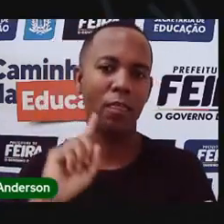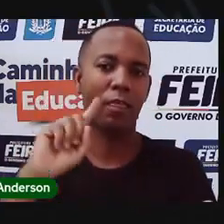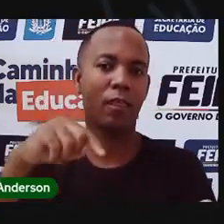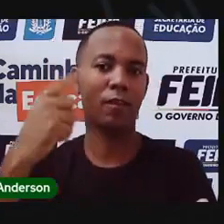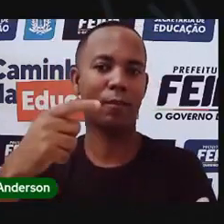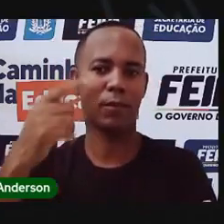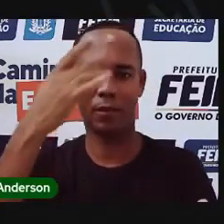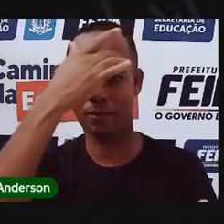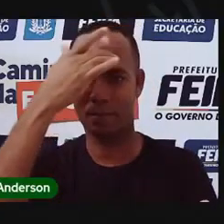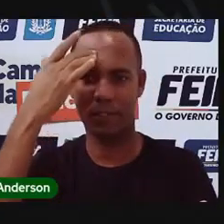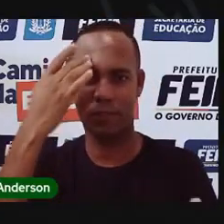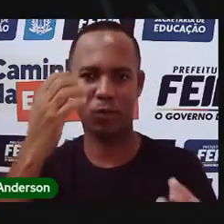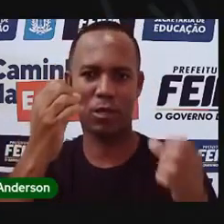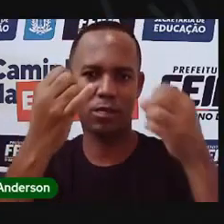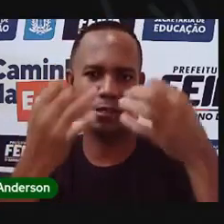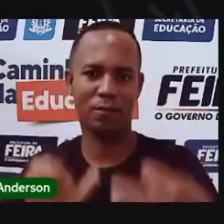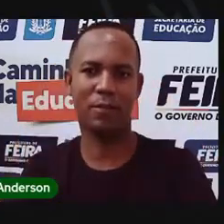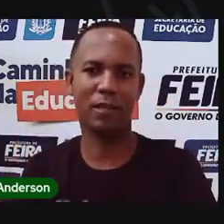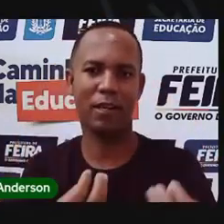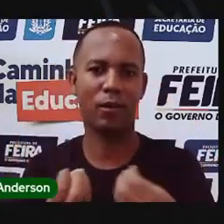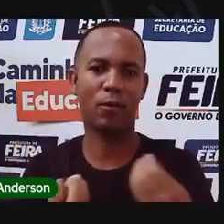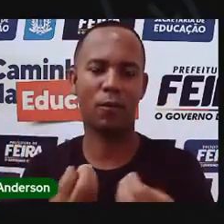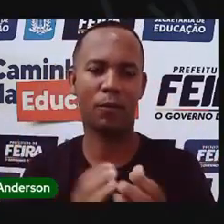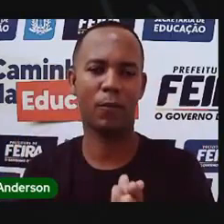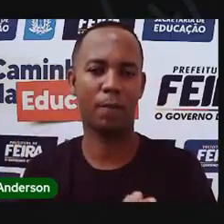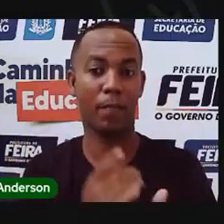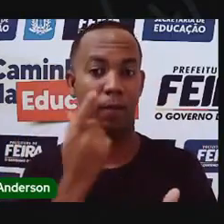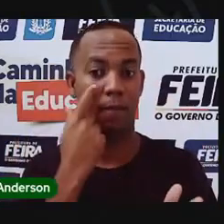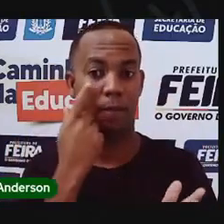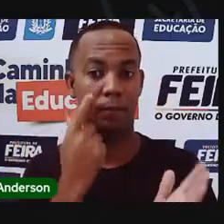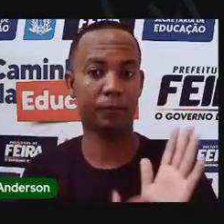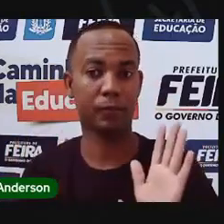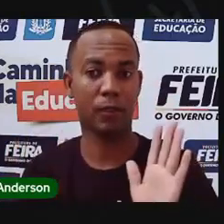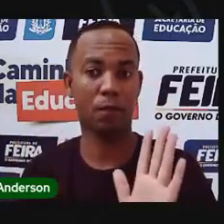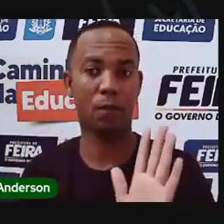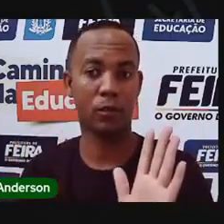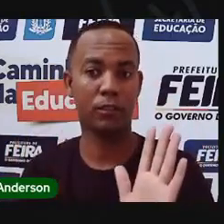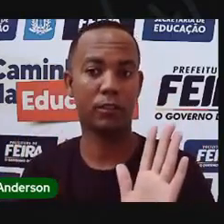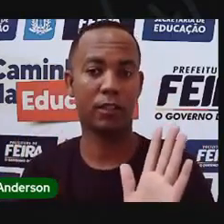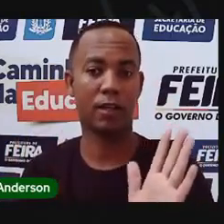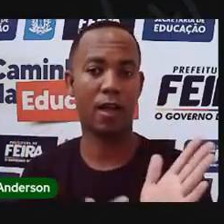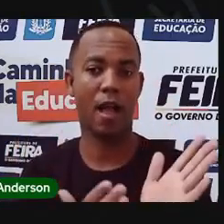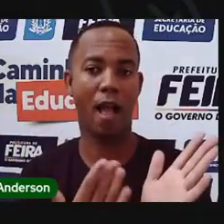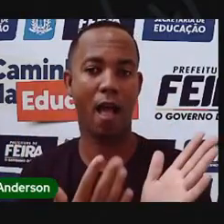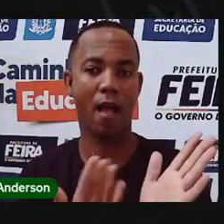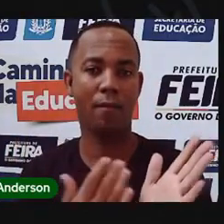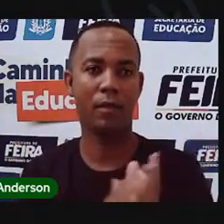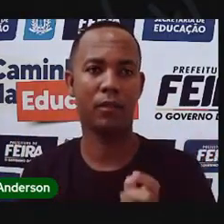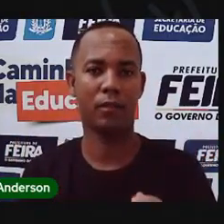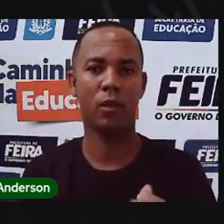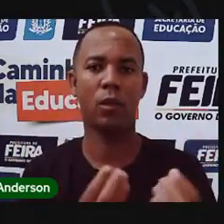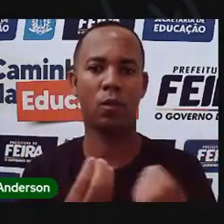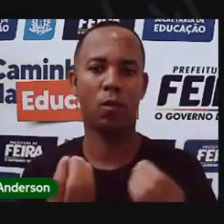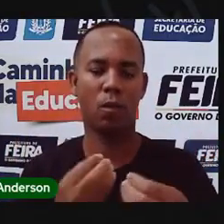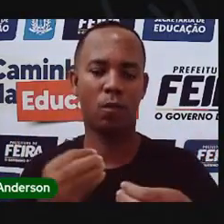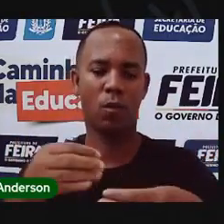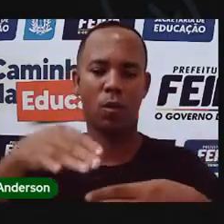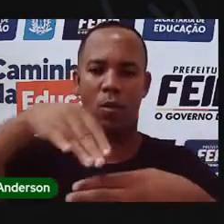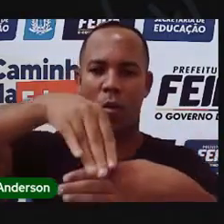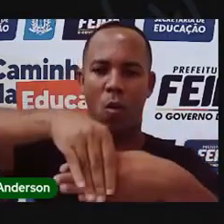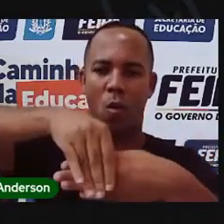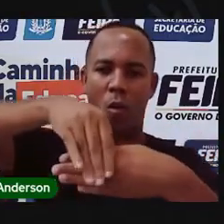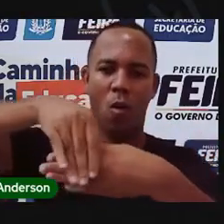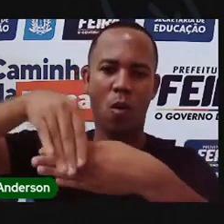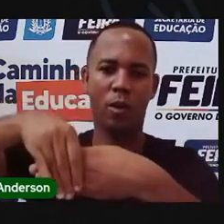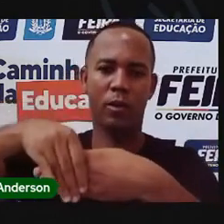certo? Vamos lá. Então, eu abro aqui e vou mostrar para vocês. Olha só. O cordel, ele é escrito em quê? Em versos e